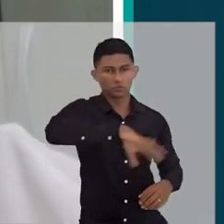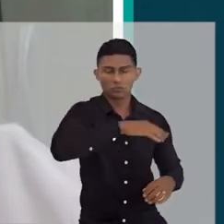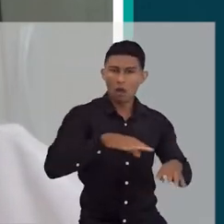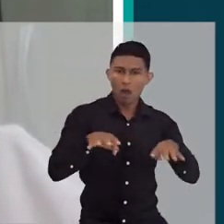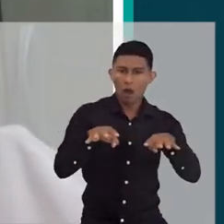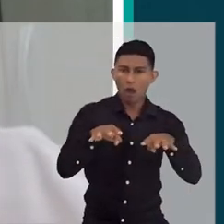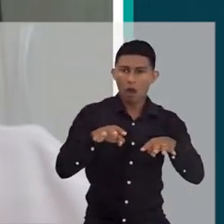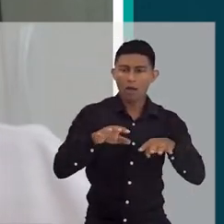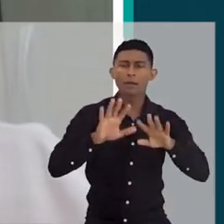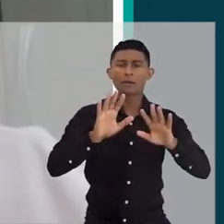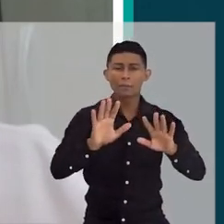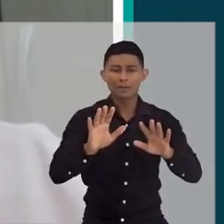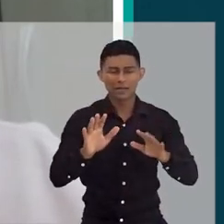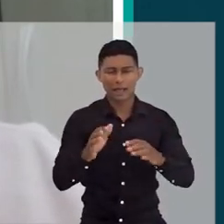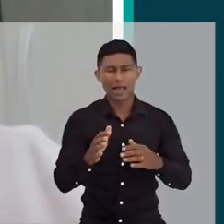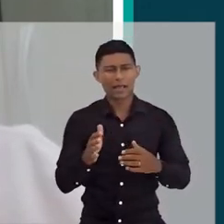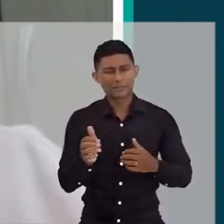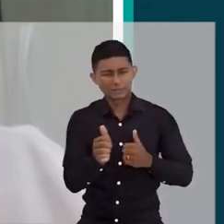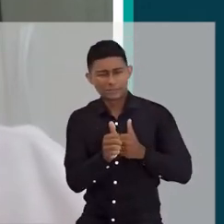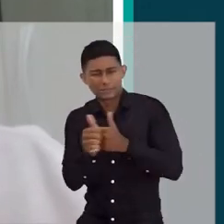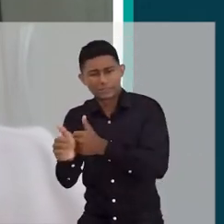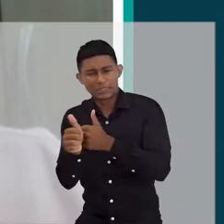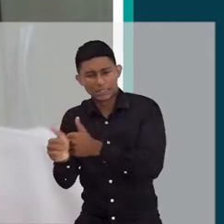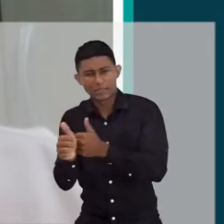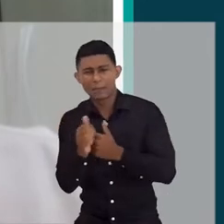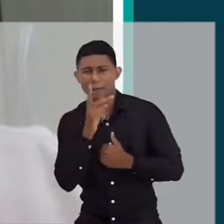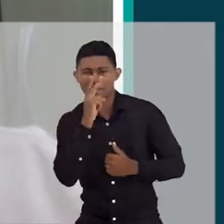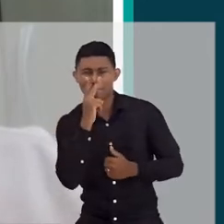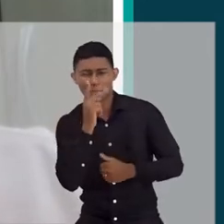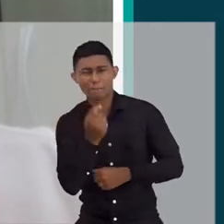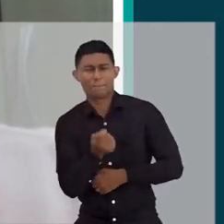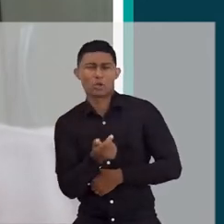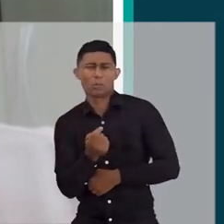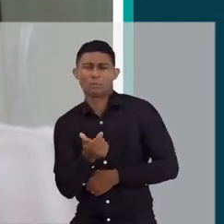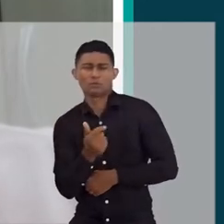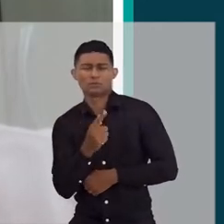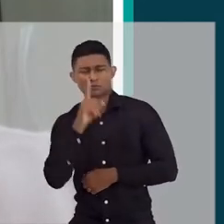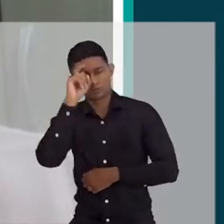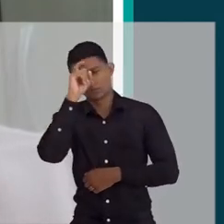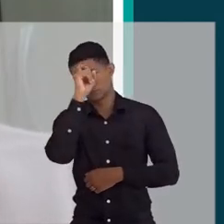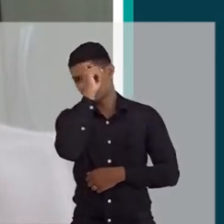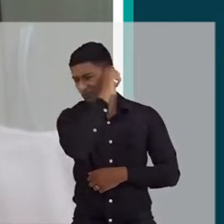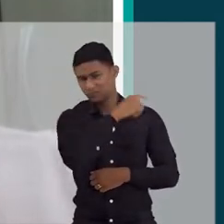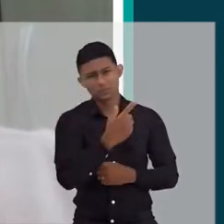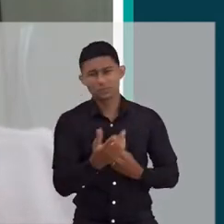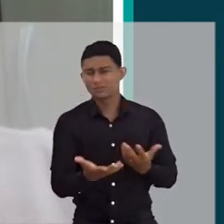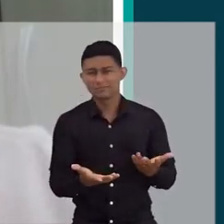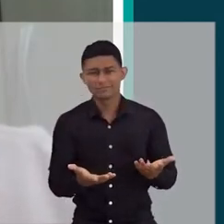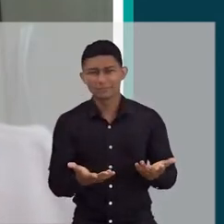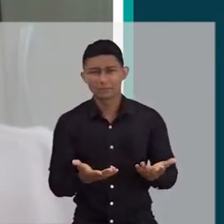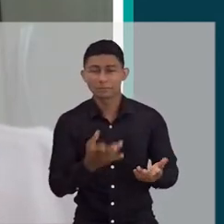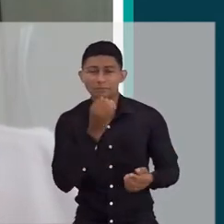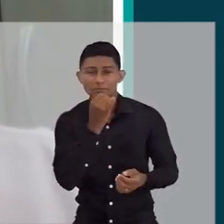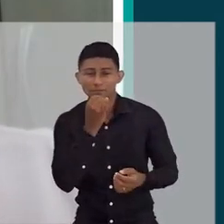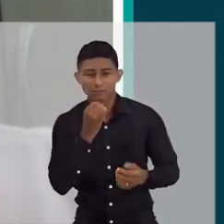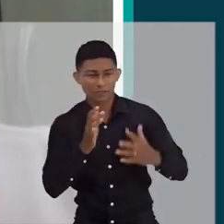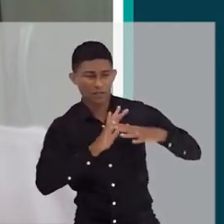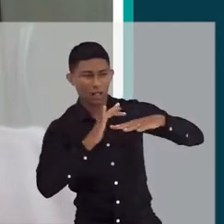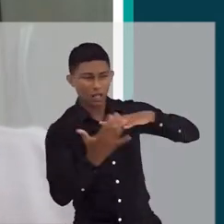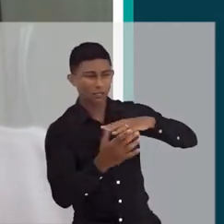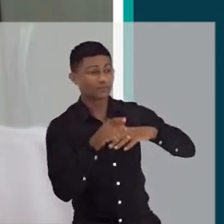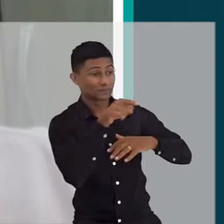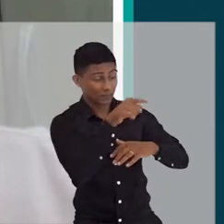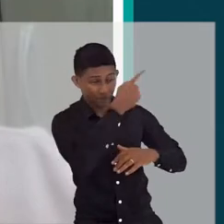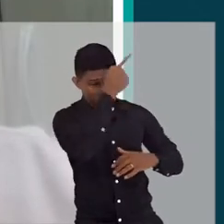volta não sei quantos mil seguidores, né? Eu sempre vou ganhar menos e tal. É difícil migrar seguidor de uma rede para outra,